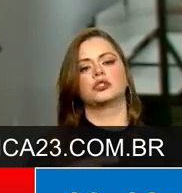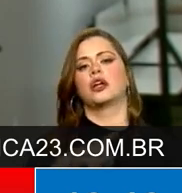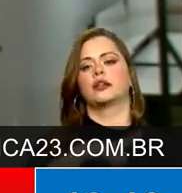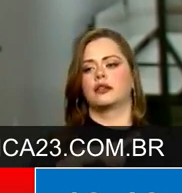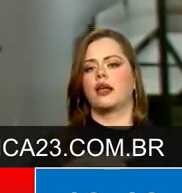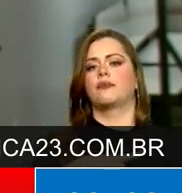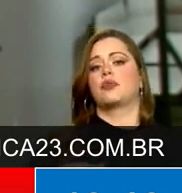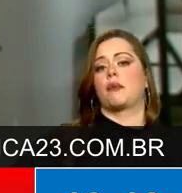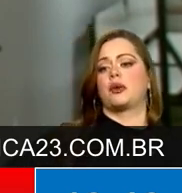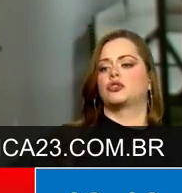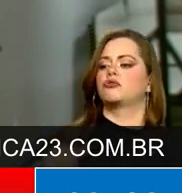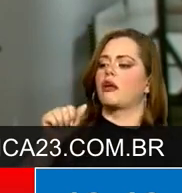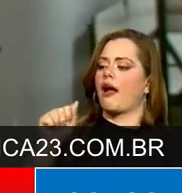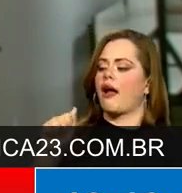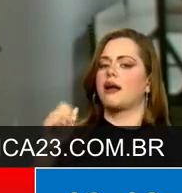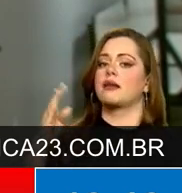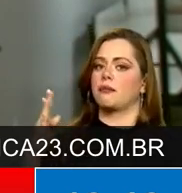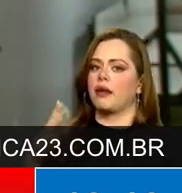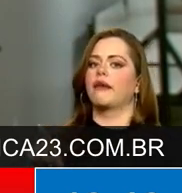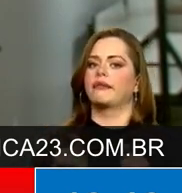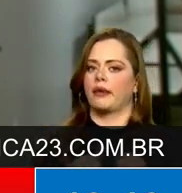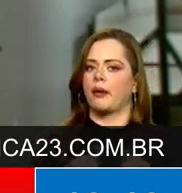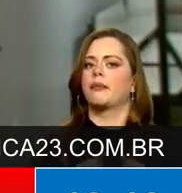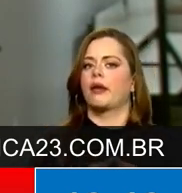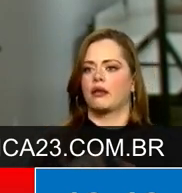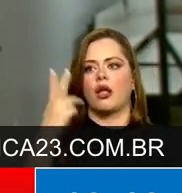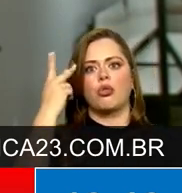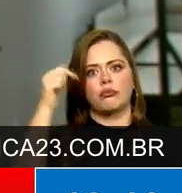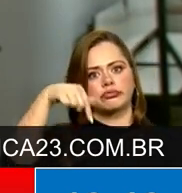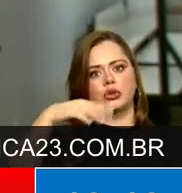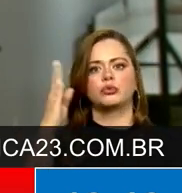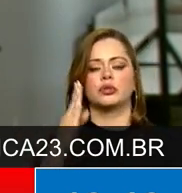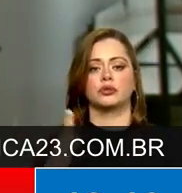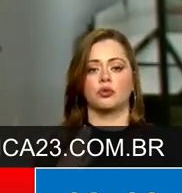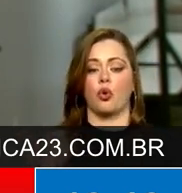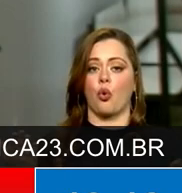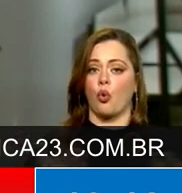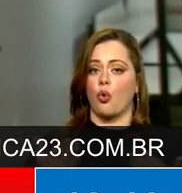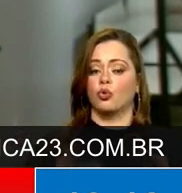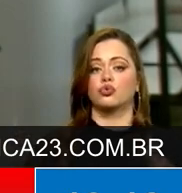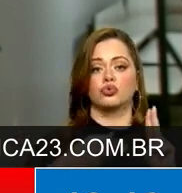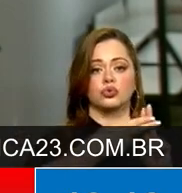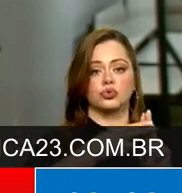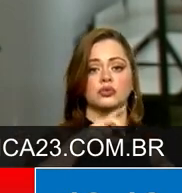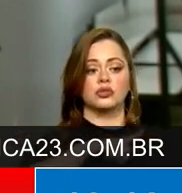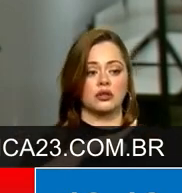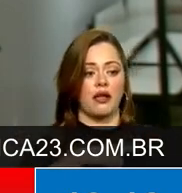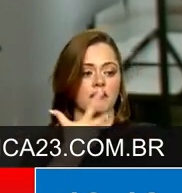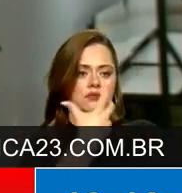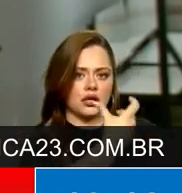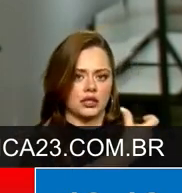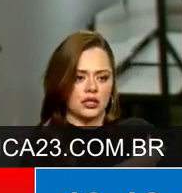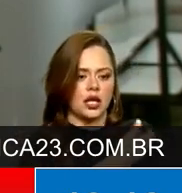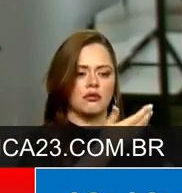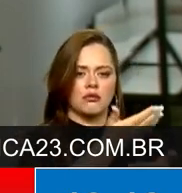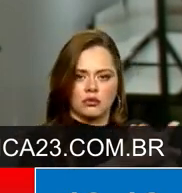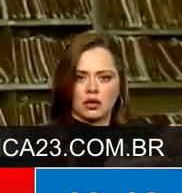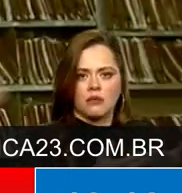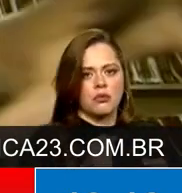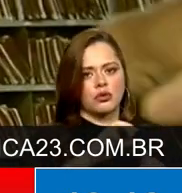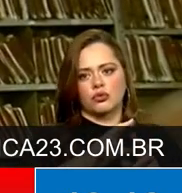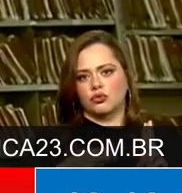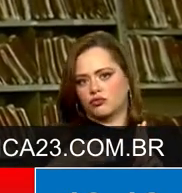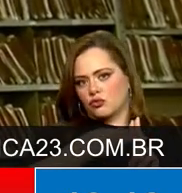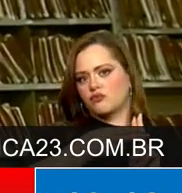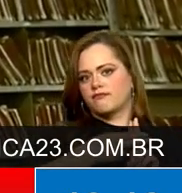hepatites A e B, que também são comuns no Brasil. Hoje o SUS tem vacinas e tratamentos disponíveis em toda a rede pública.